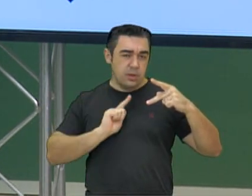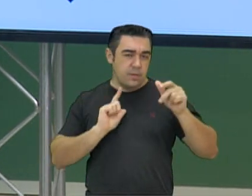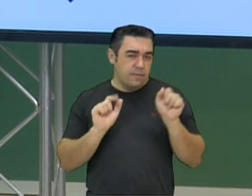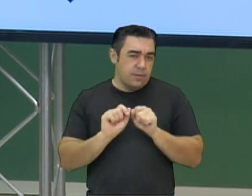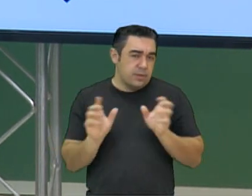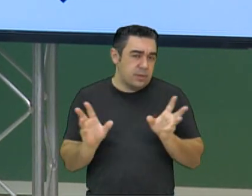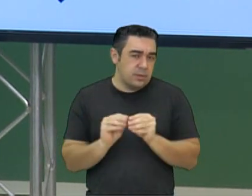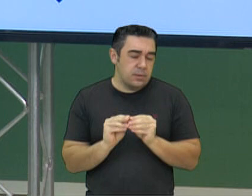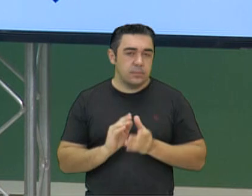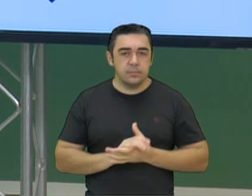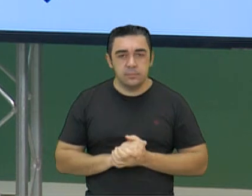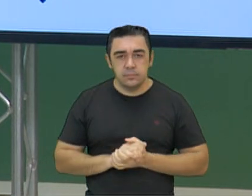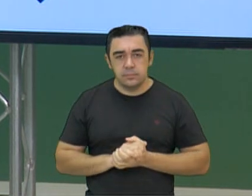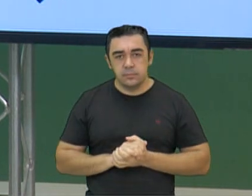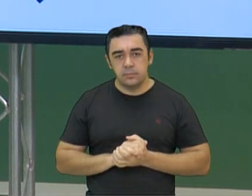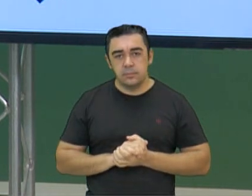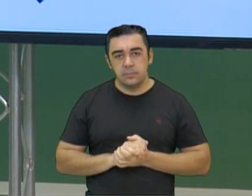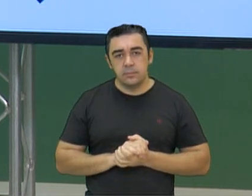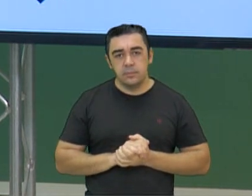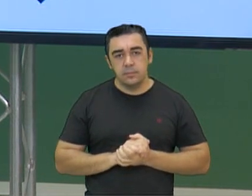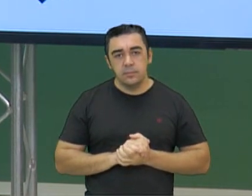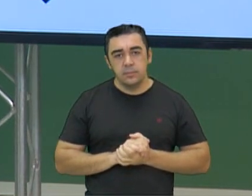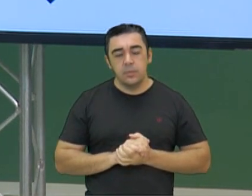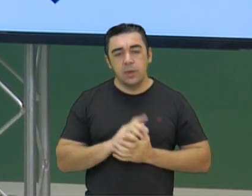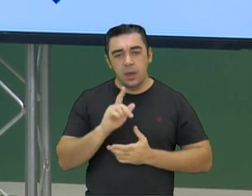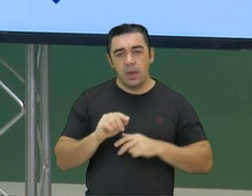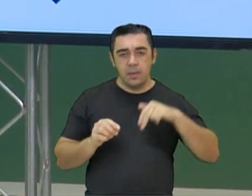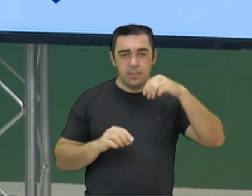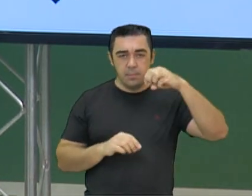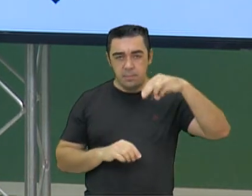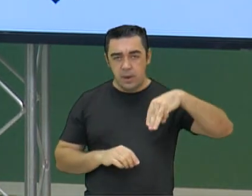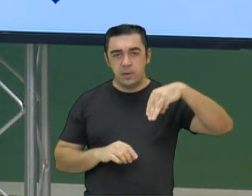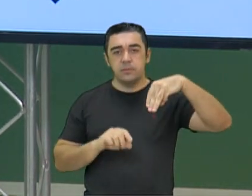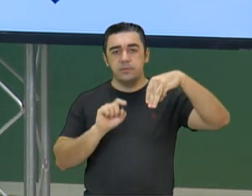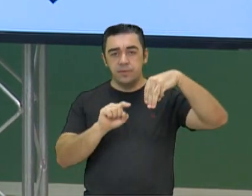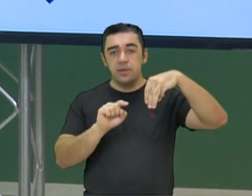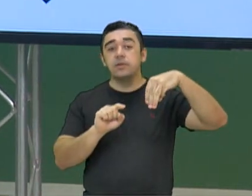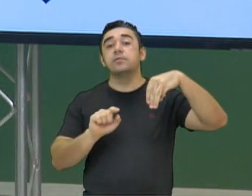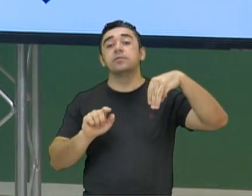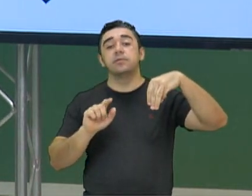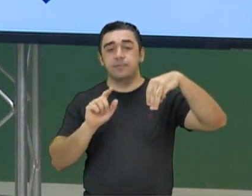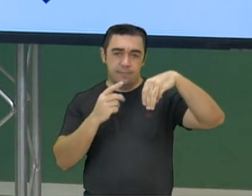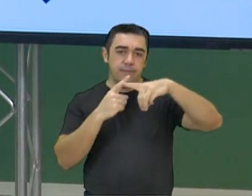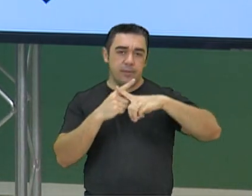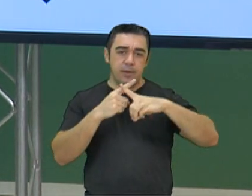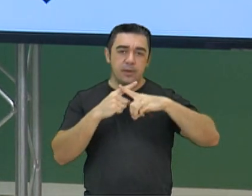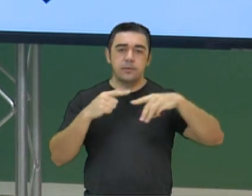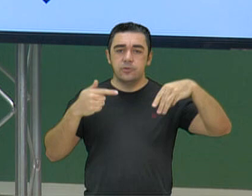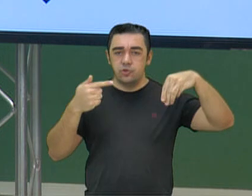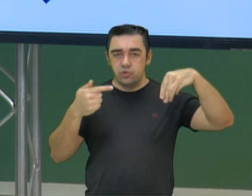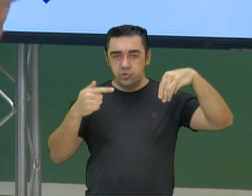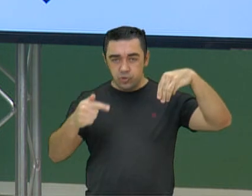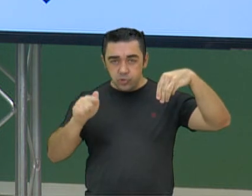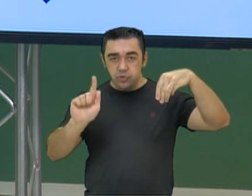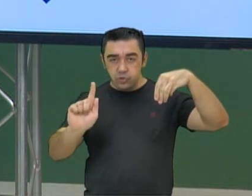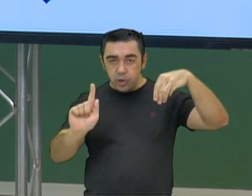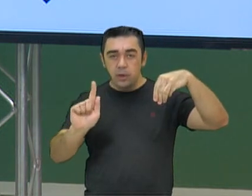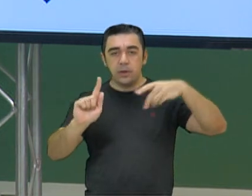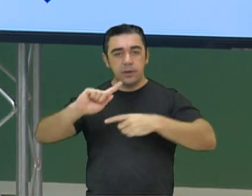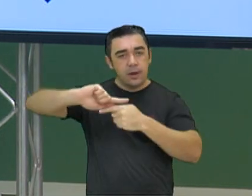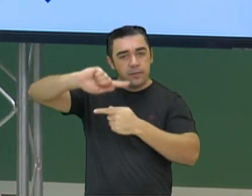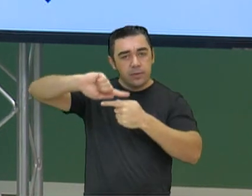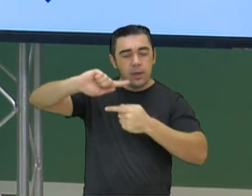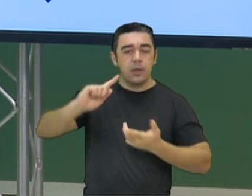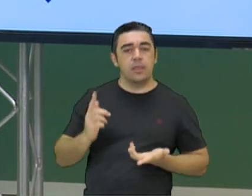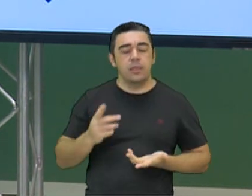macetezinha aqui, né? Mas peso é igual massa vezes gravidade, certo? Então, representado aqui, ó, sempre